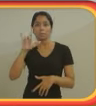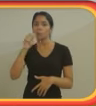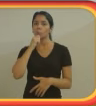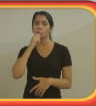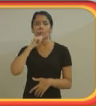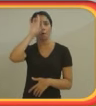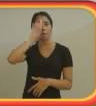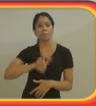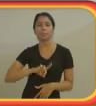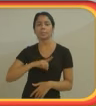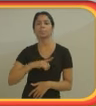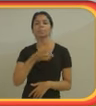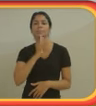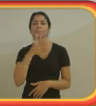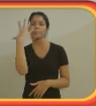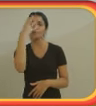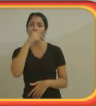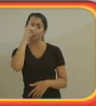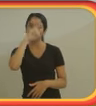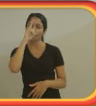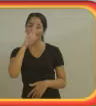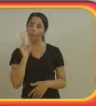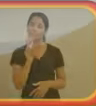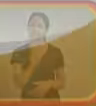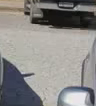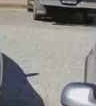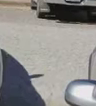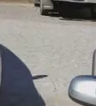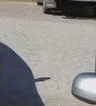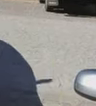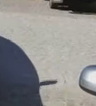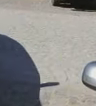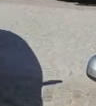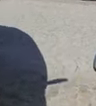tem deficiência. Conheça a bonita história desse casal.